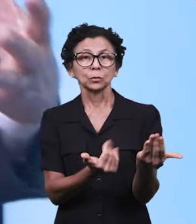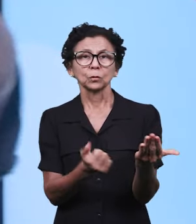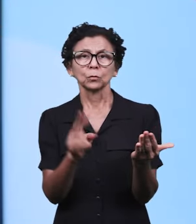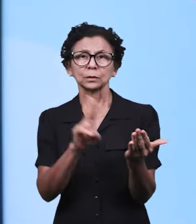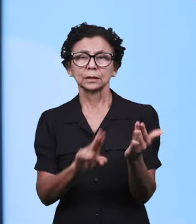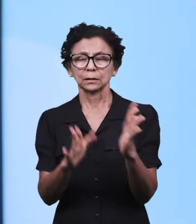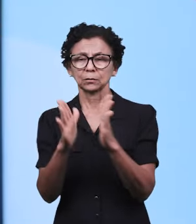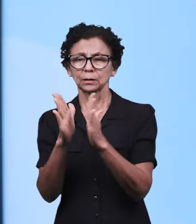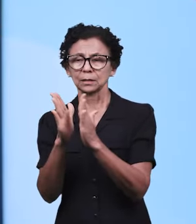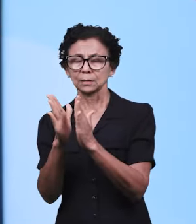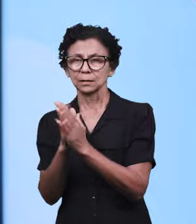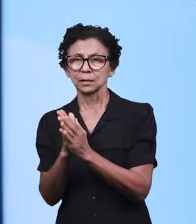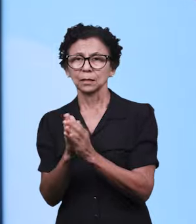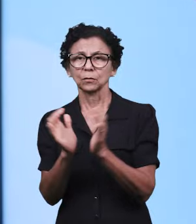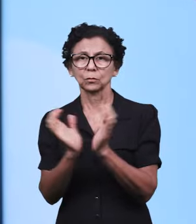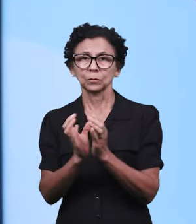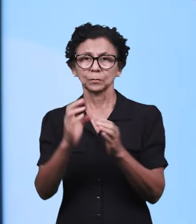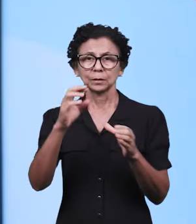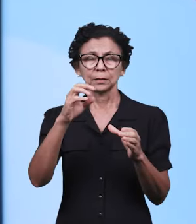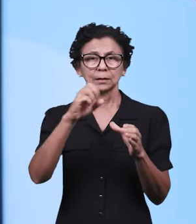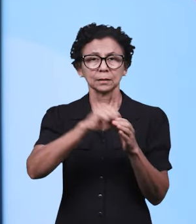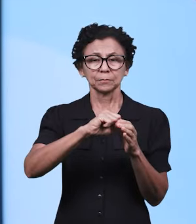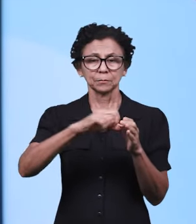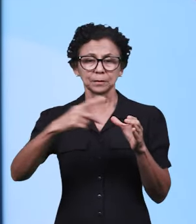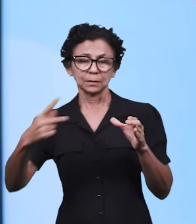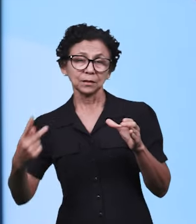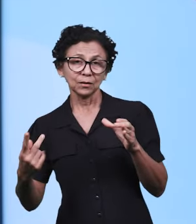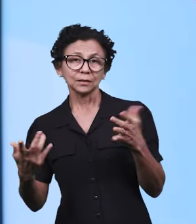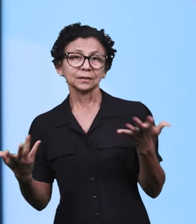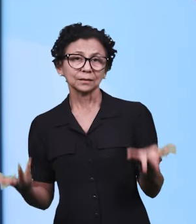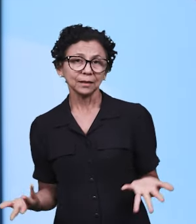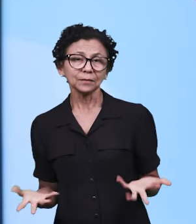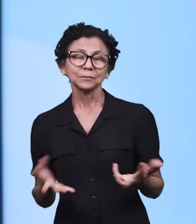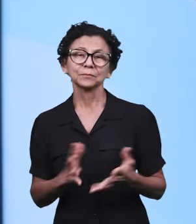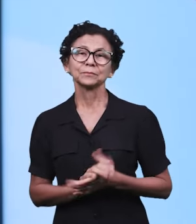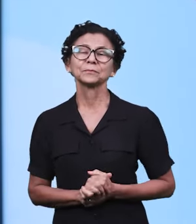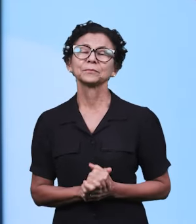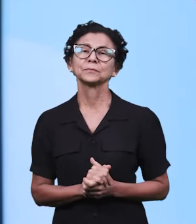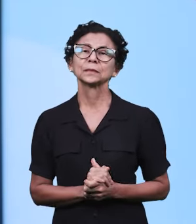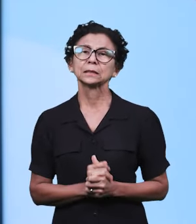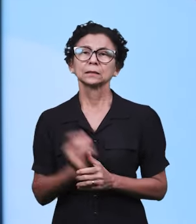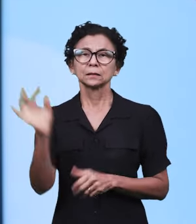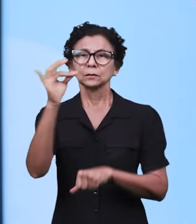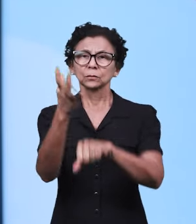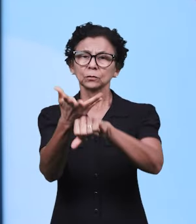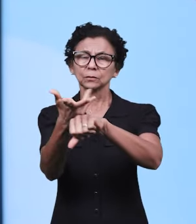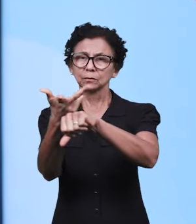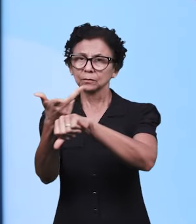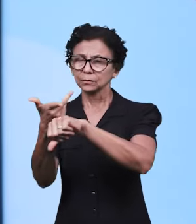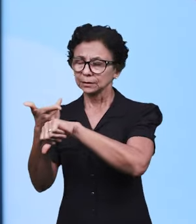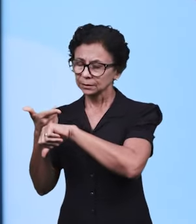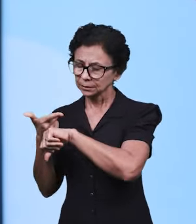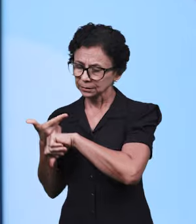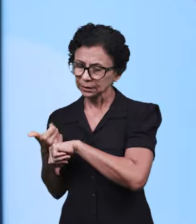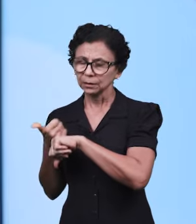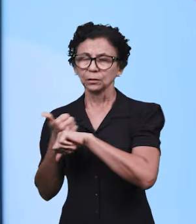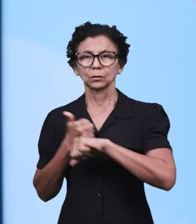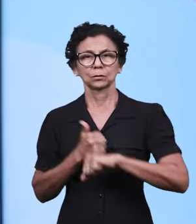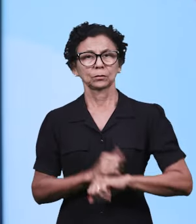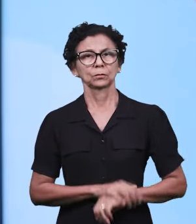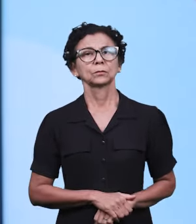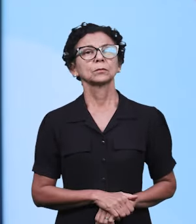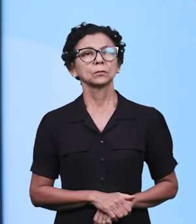cessar, está chamando as pessoas para a participação, está chamando as pessoas para a integração da igreja, para o momento do arrebatamento,